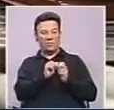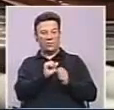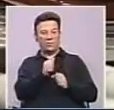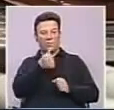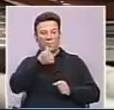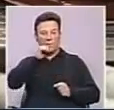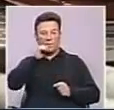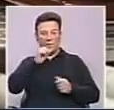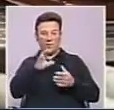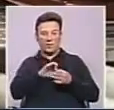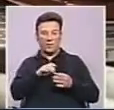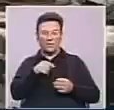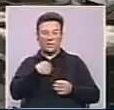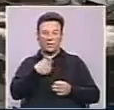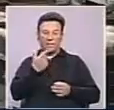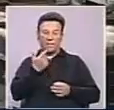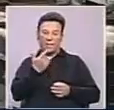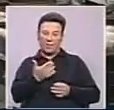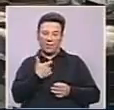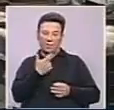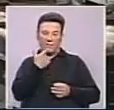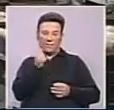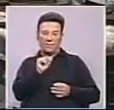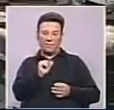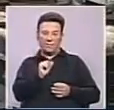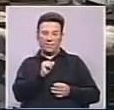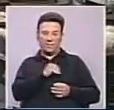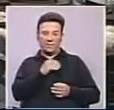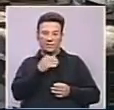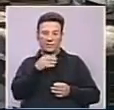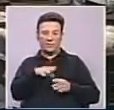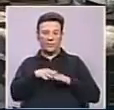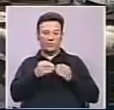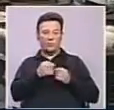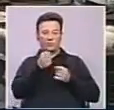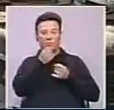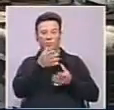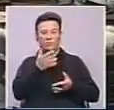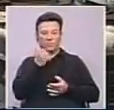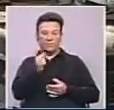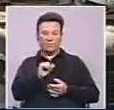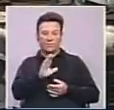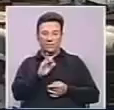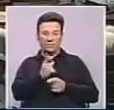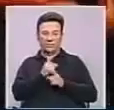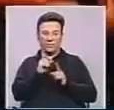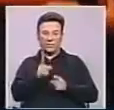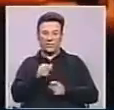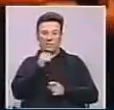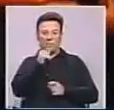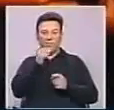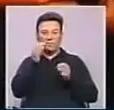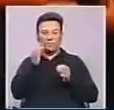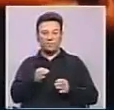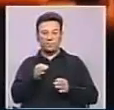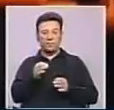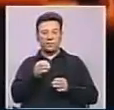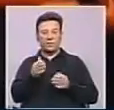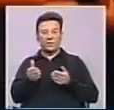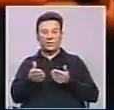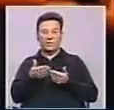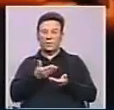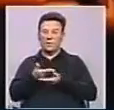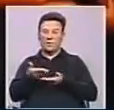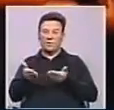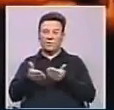é? Ainda não pode ser completamente desvendado, exatamente, porque também ainda não está nada completamente